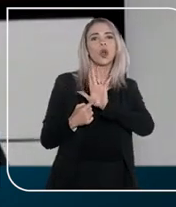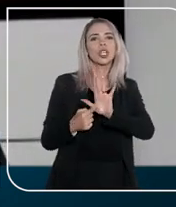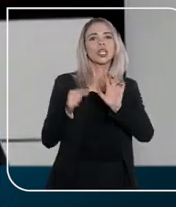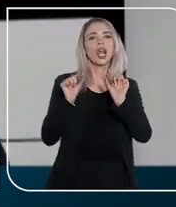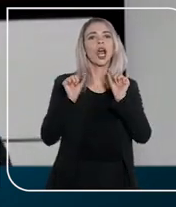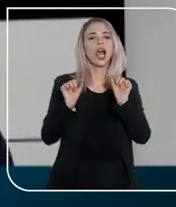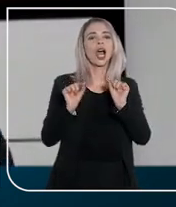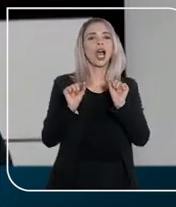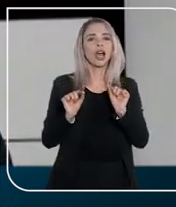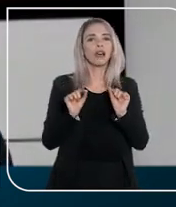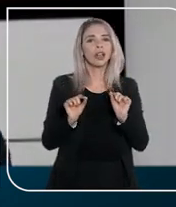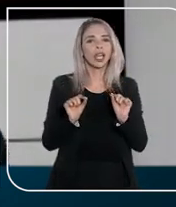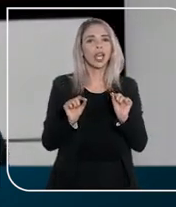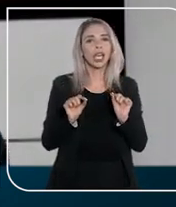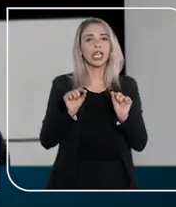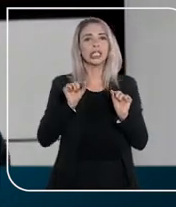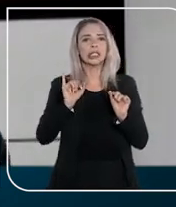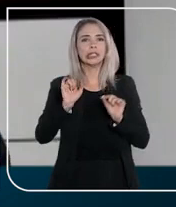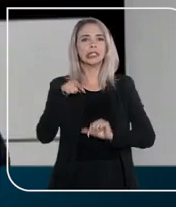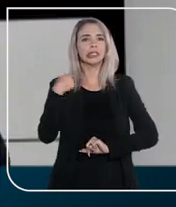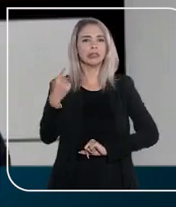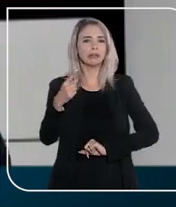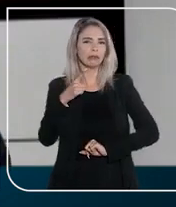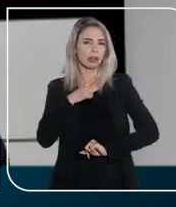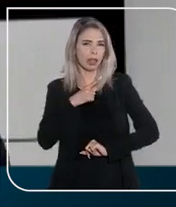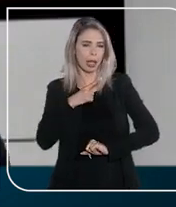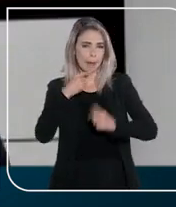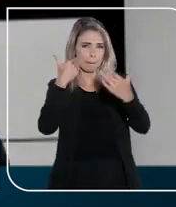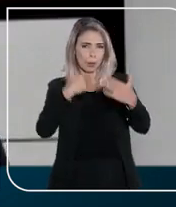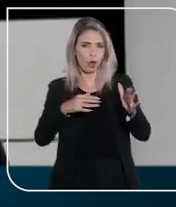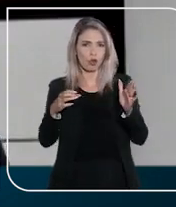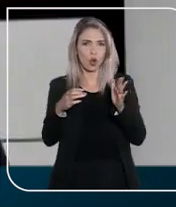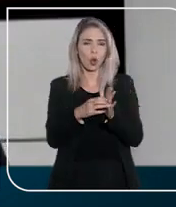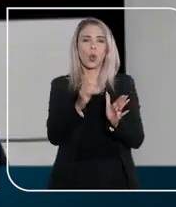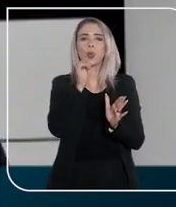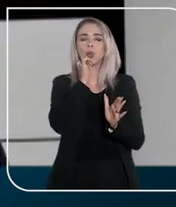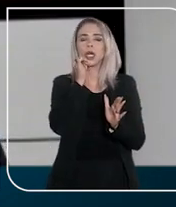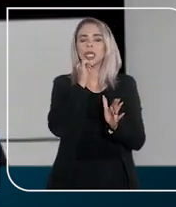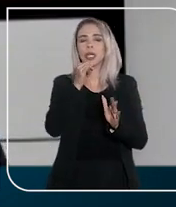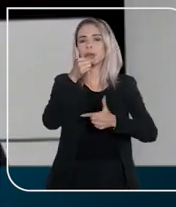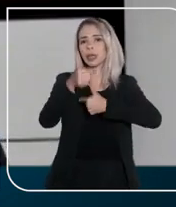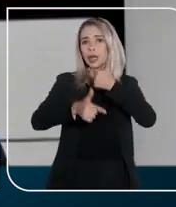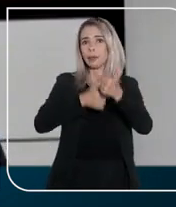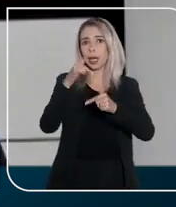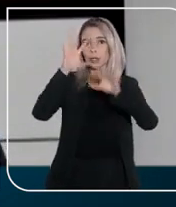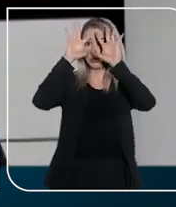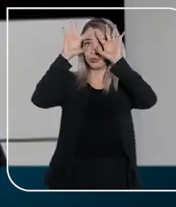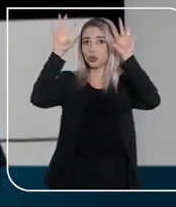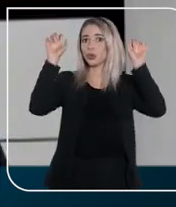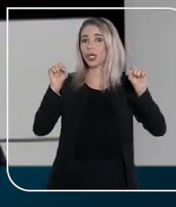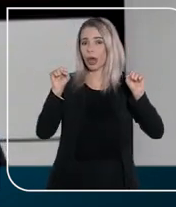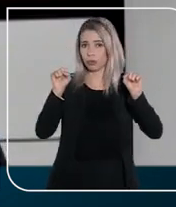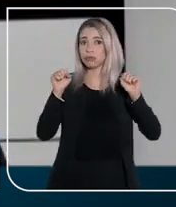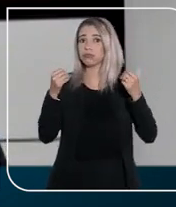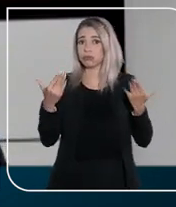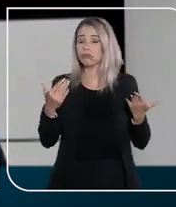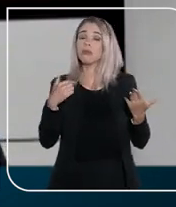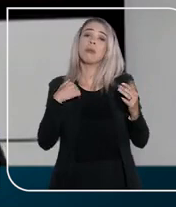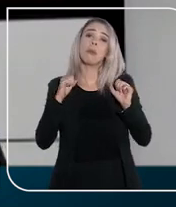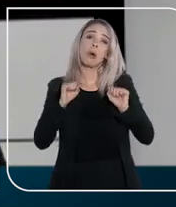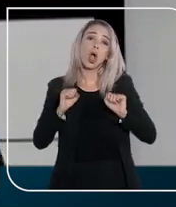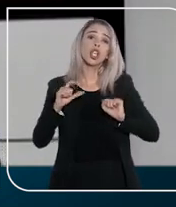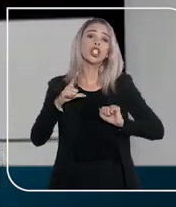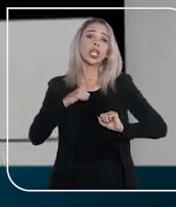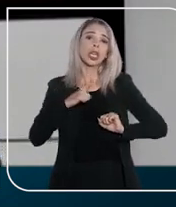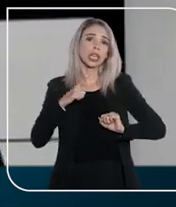um pouco. Quando nós temos um concurso público, por exemplo, uma carreira de tribunal, eu posso ter ali talvez